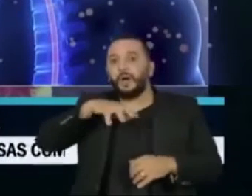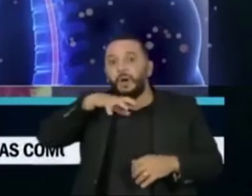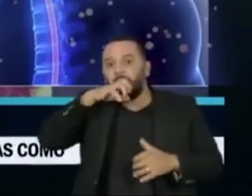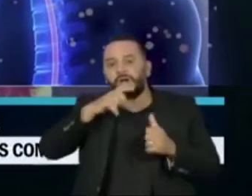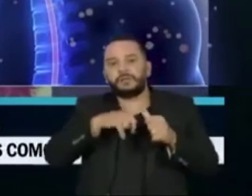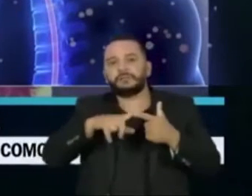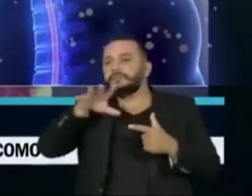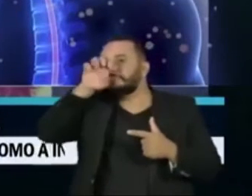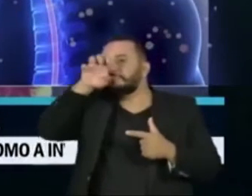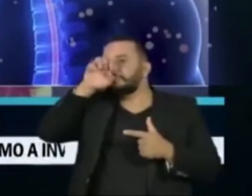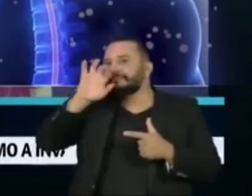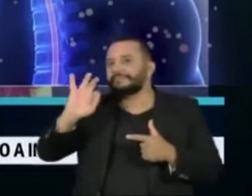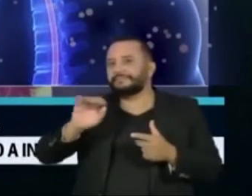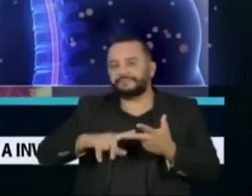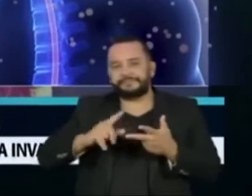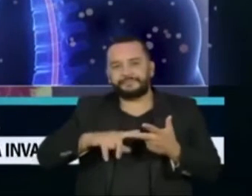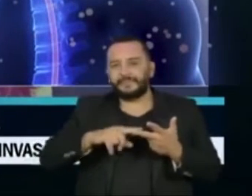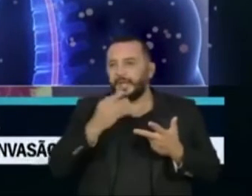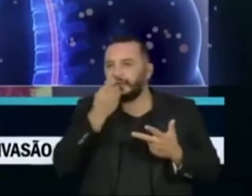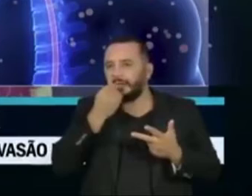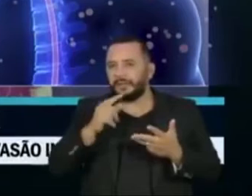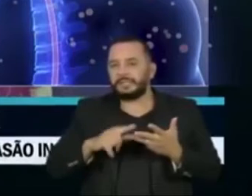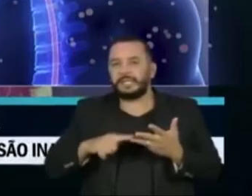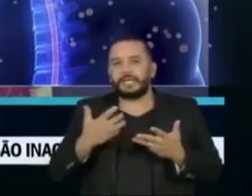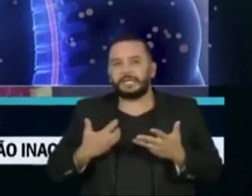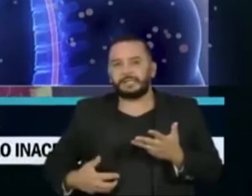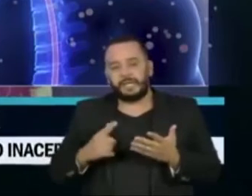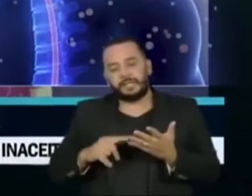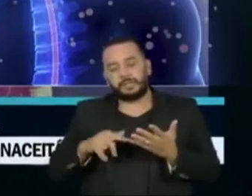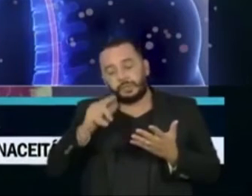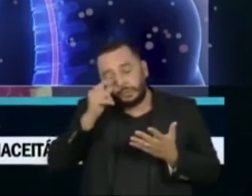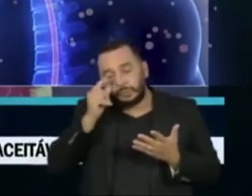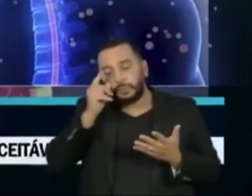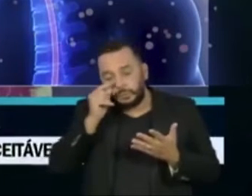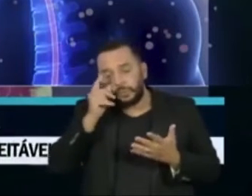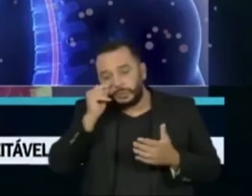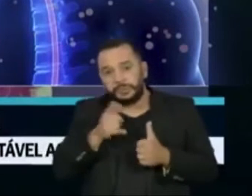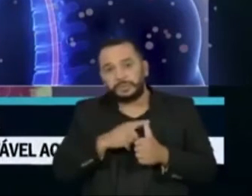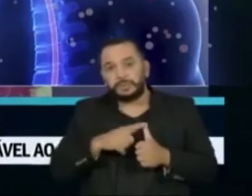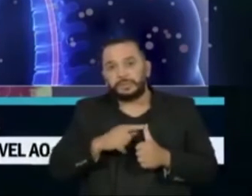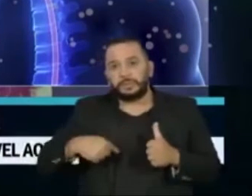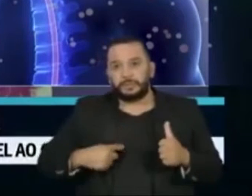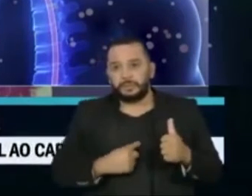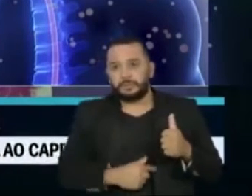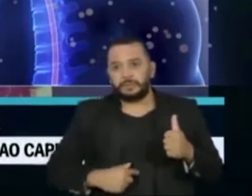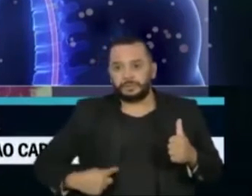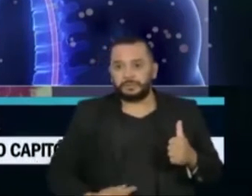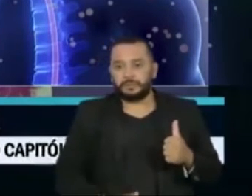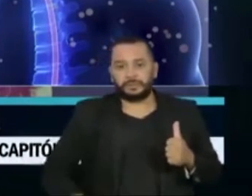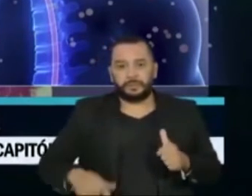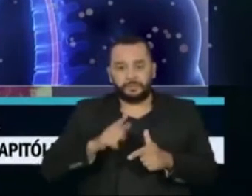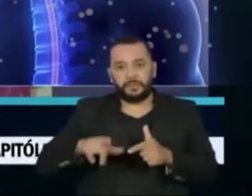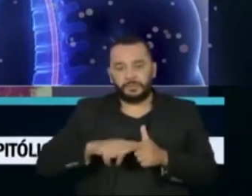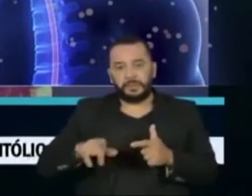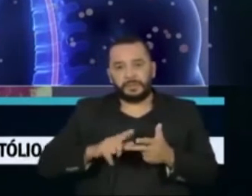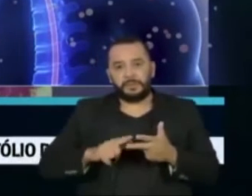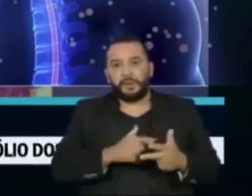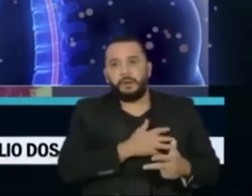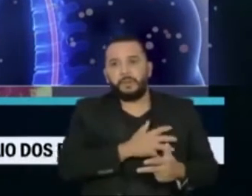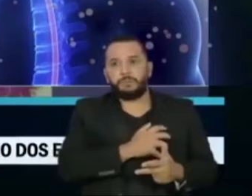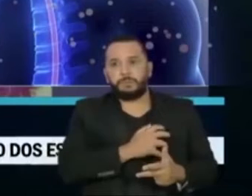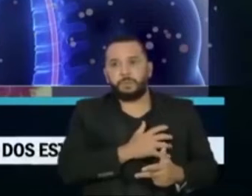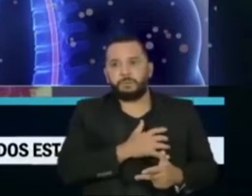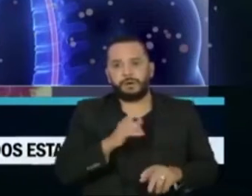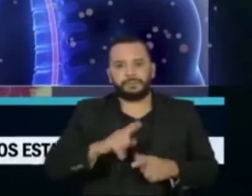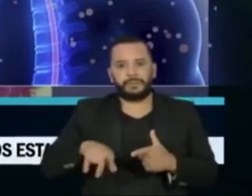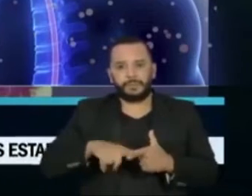de olfato e paladar, cansaço, insônia, problemas digestivos e cardiorrespiratórios estão entre os